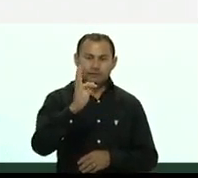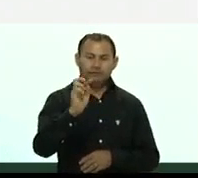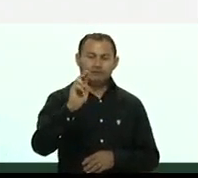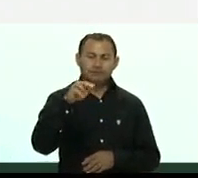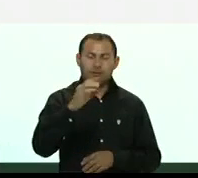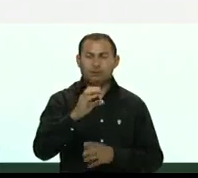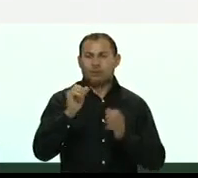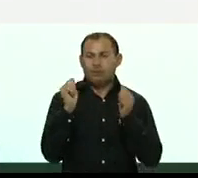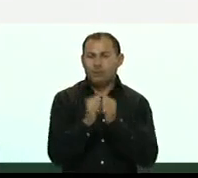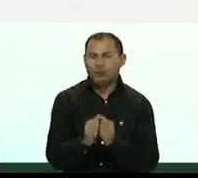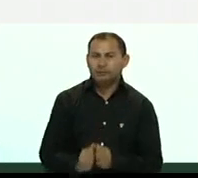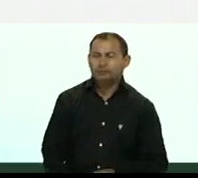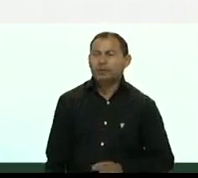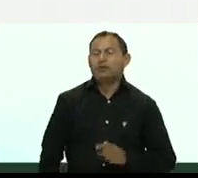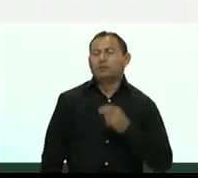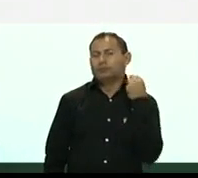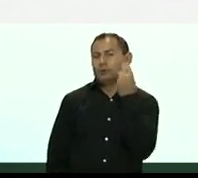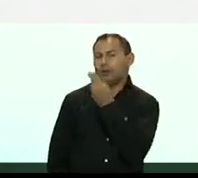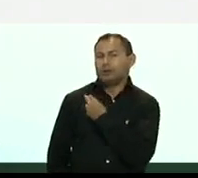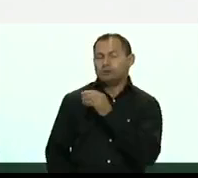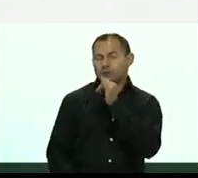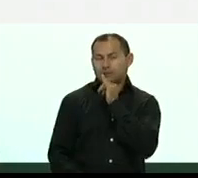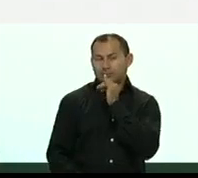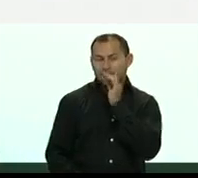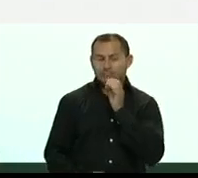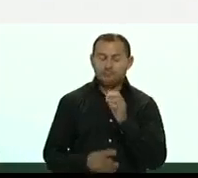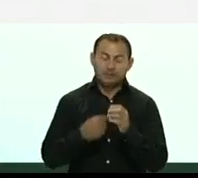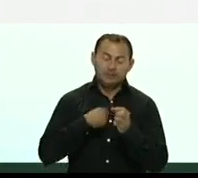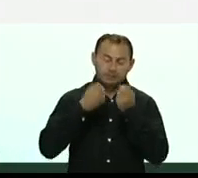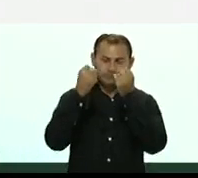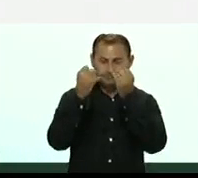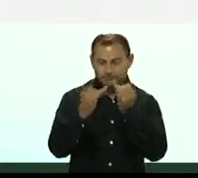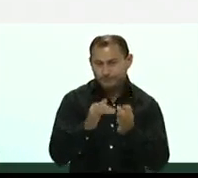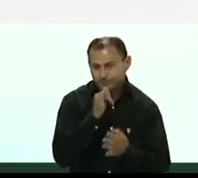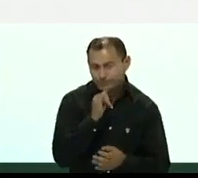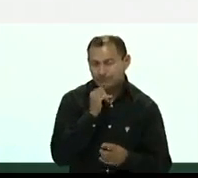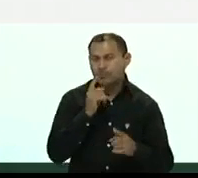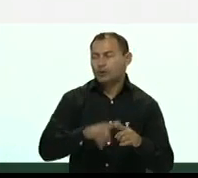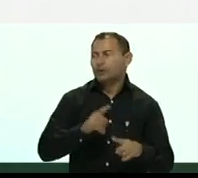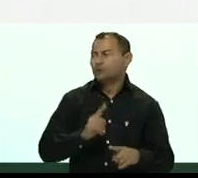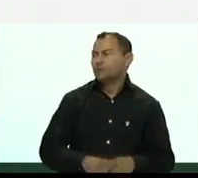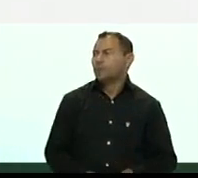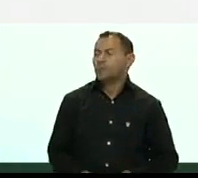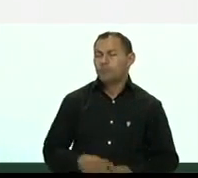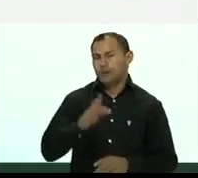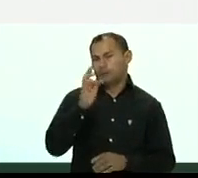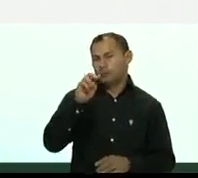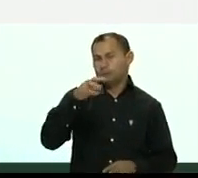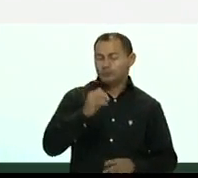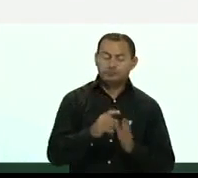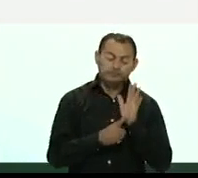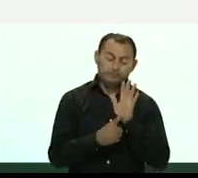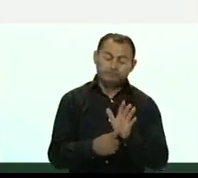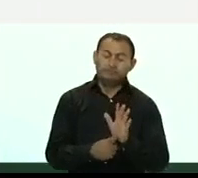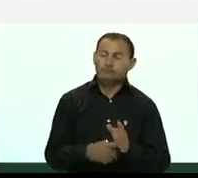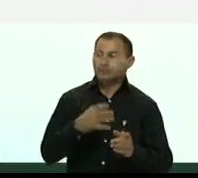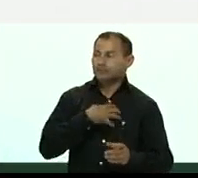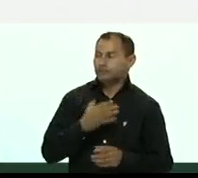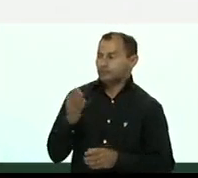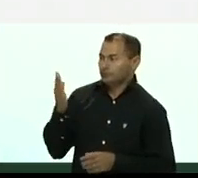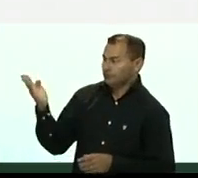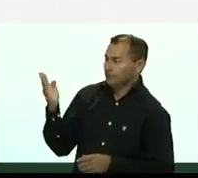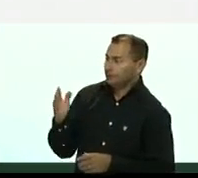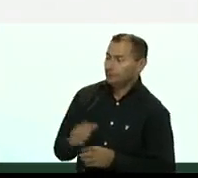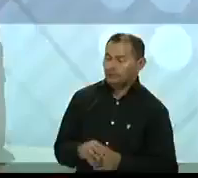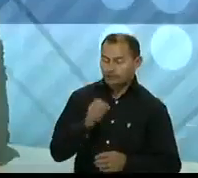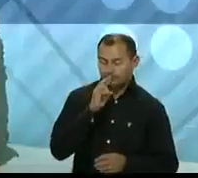composta, tá? Que é o nosso exemplo. Eu só estou trazendo esse exemplo por quê? porque as funções vão aparecer dessa forma para a